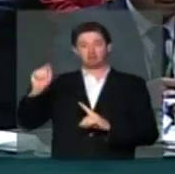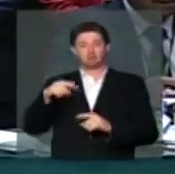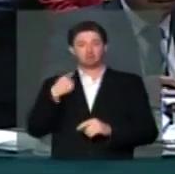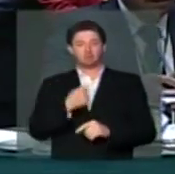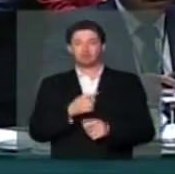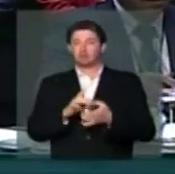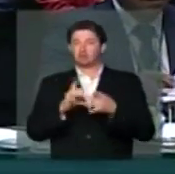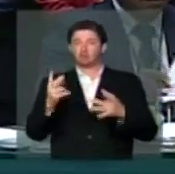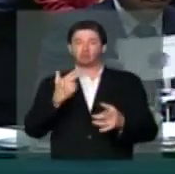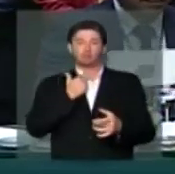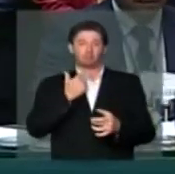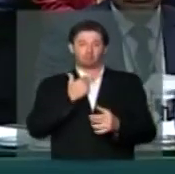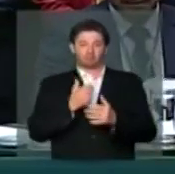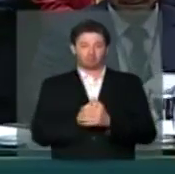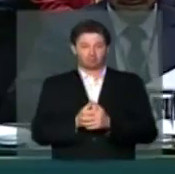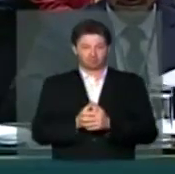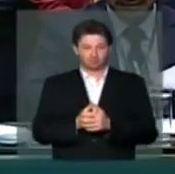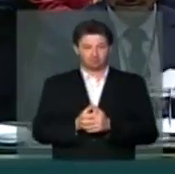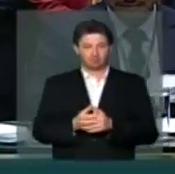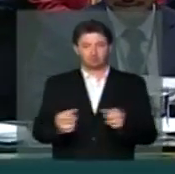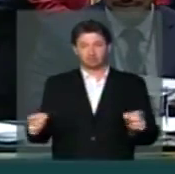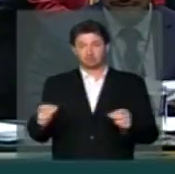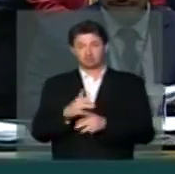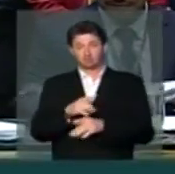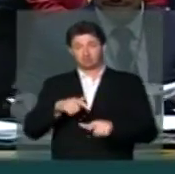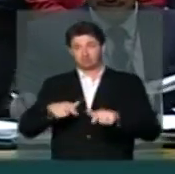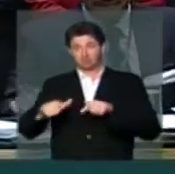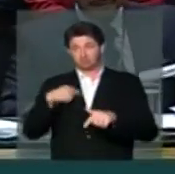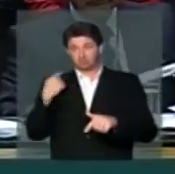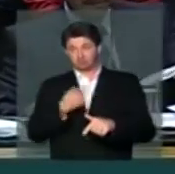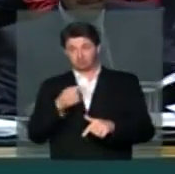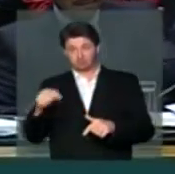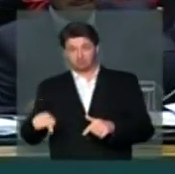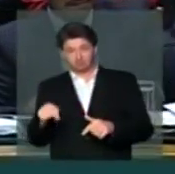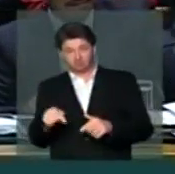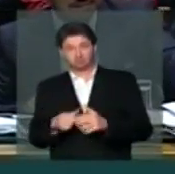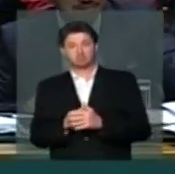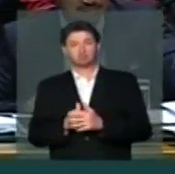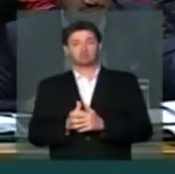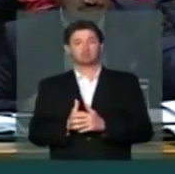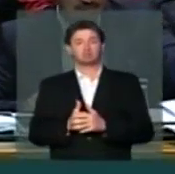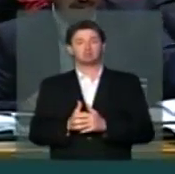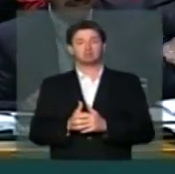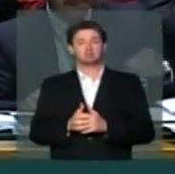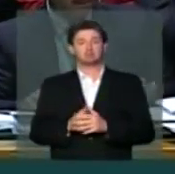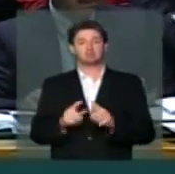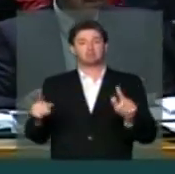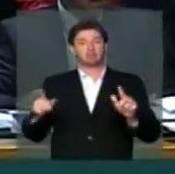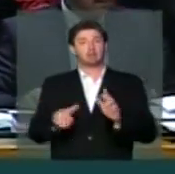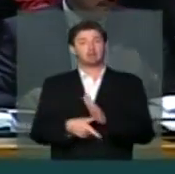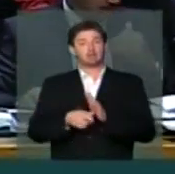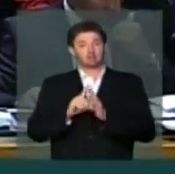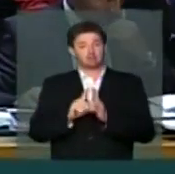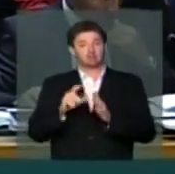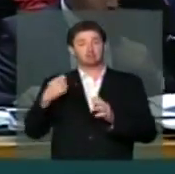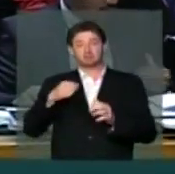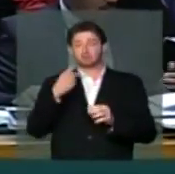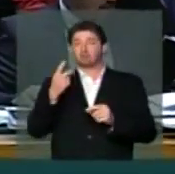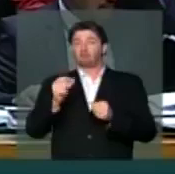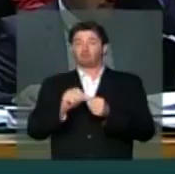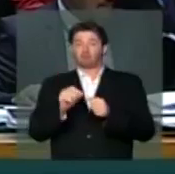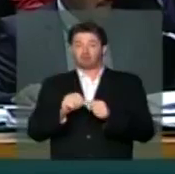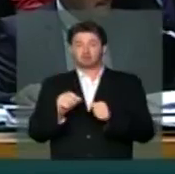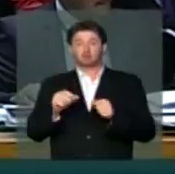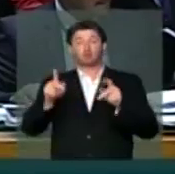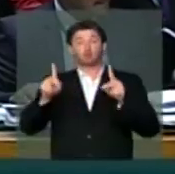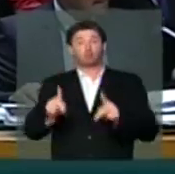podemos permitir que nós encerramos os nossos trabalhos daqui de hoje sem que façamos aquilo que